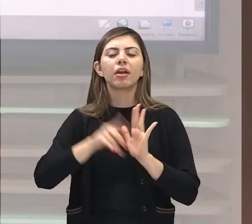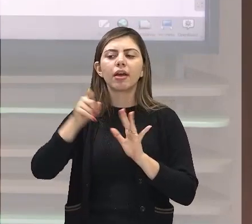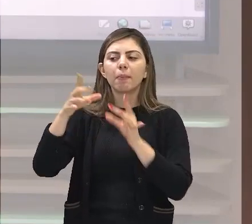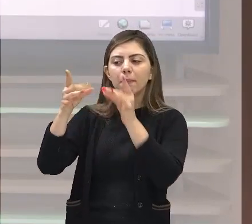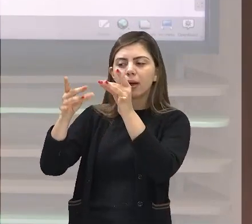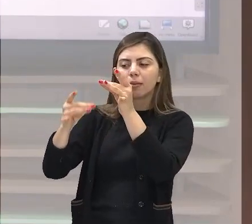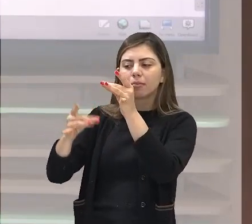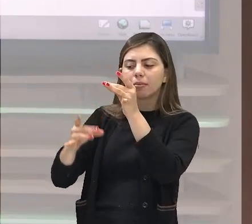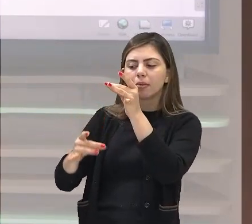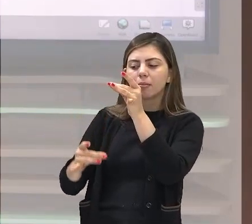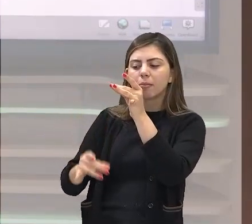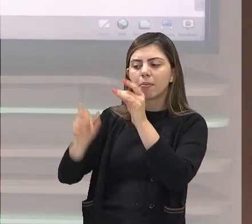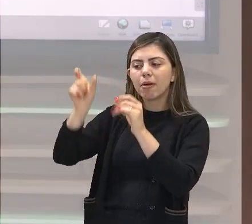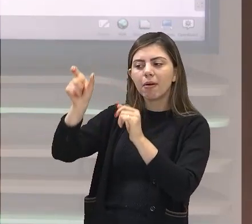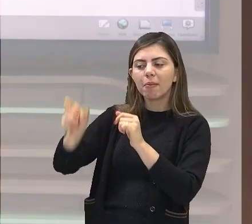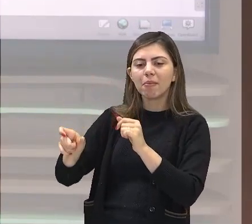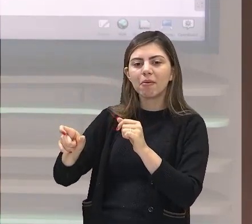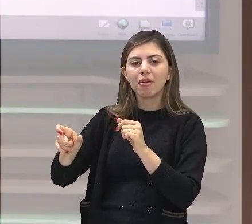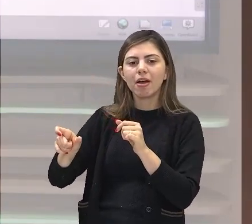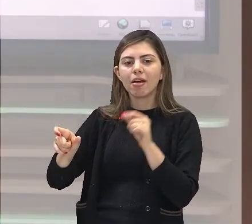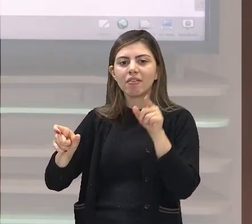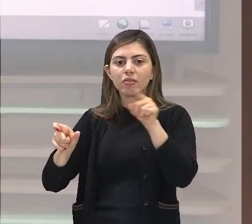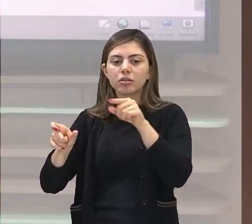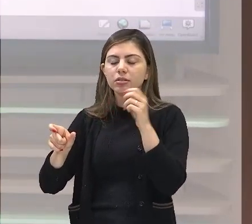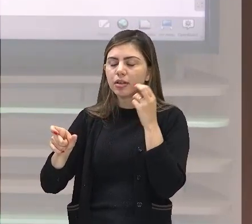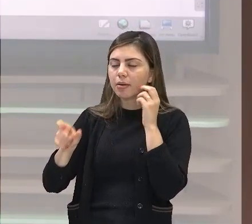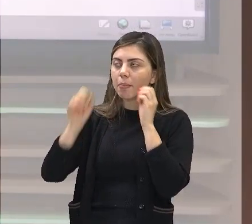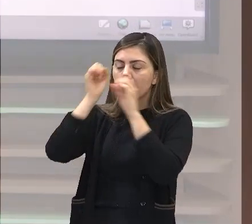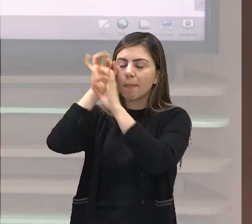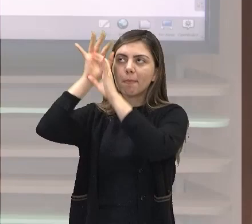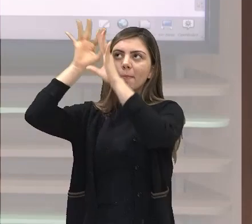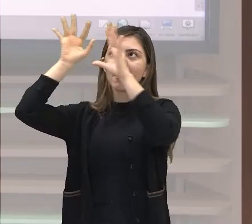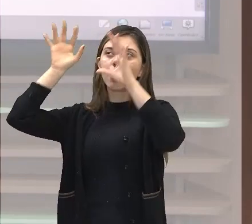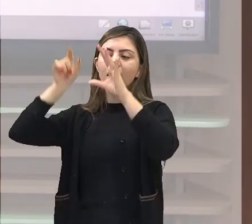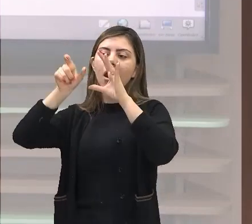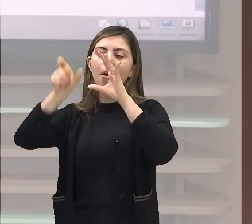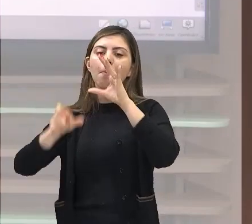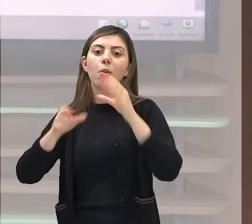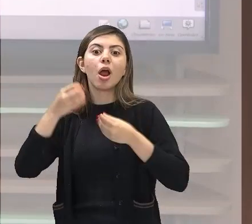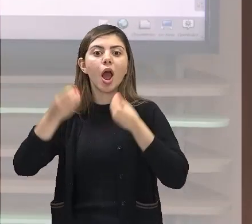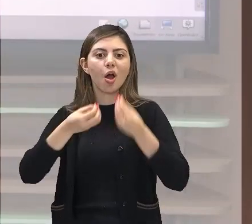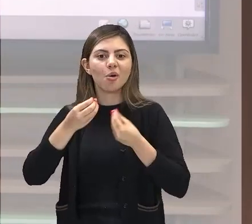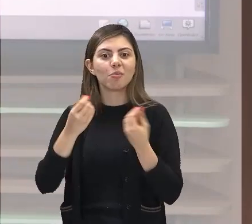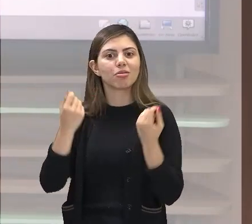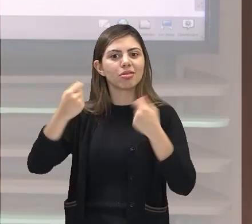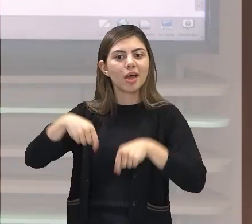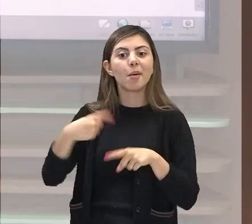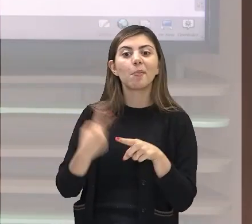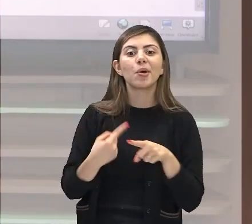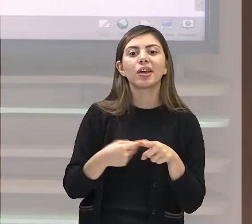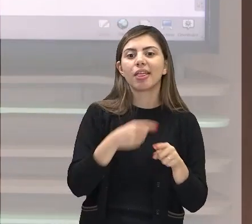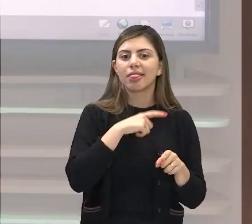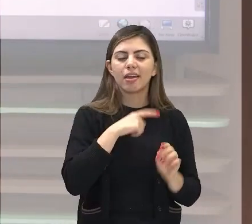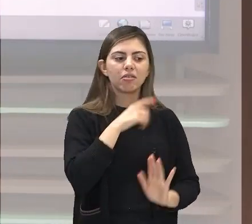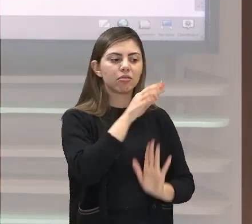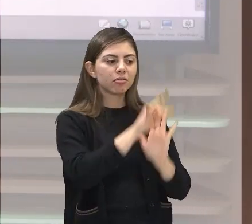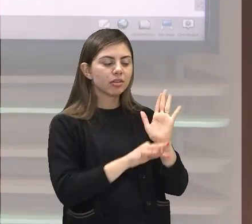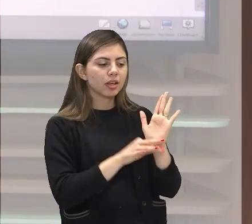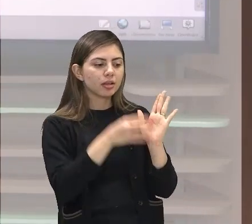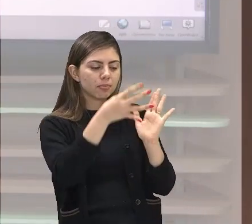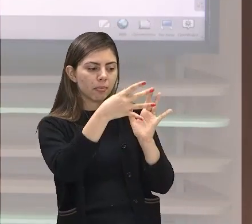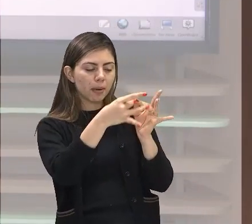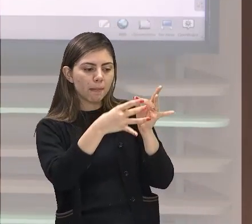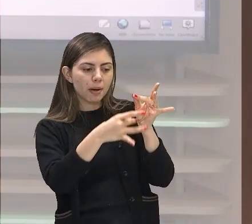Você praticamente conhece a Maria, você vê a Maria na sua frente. Por quê? Porque foi traçado aqui um